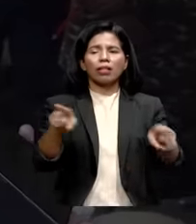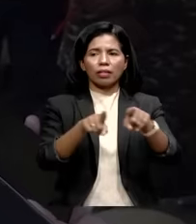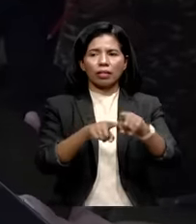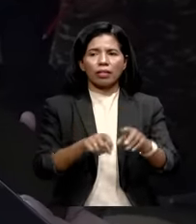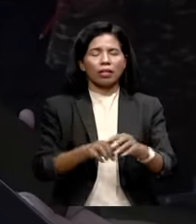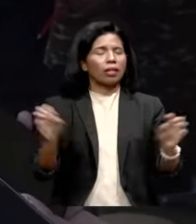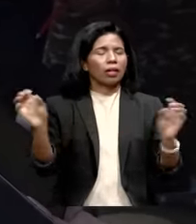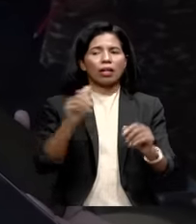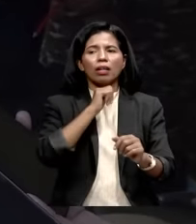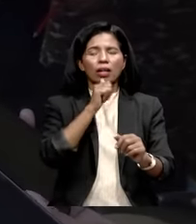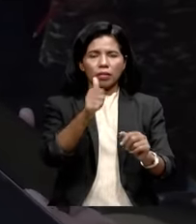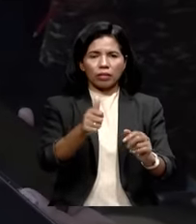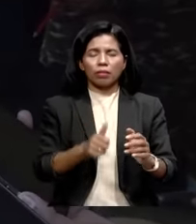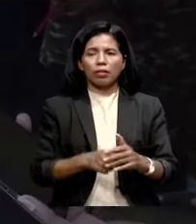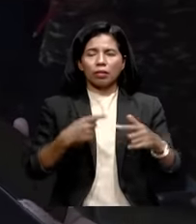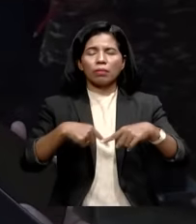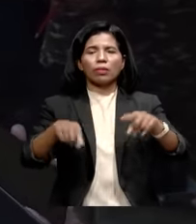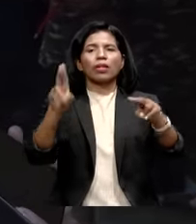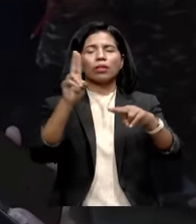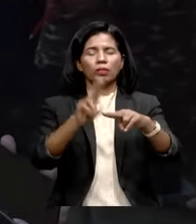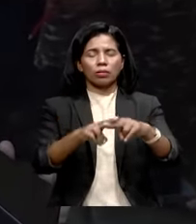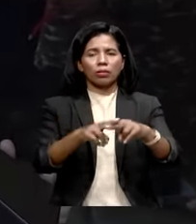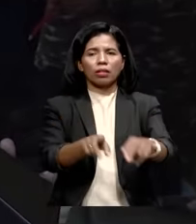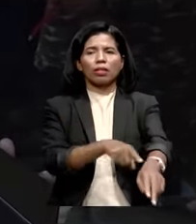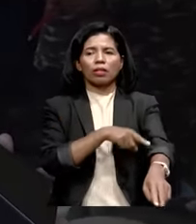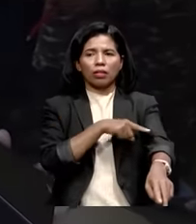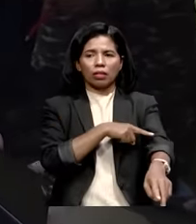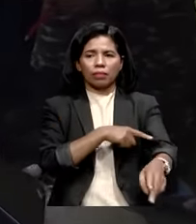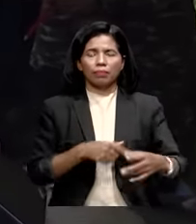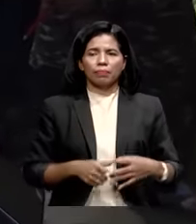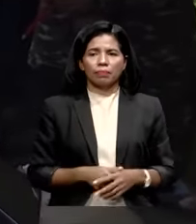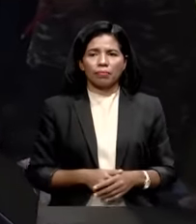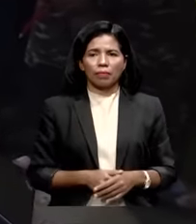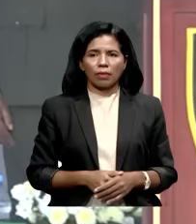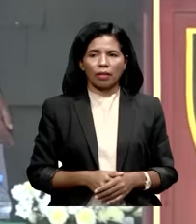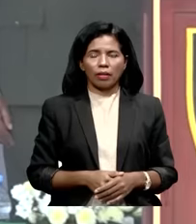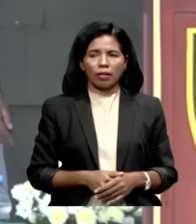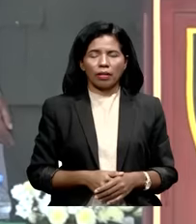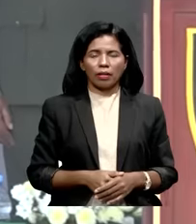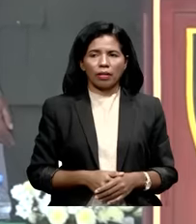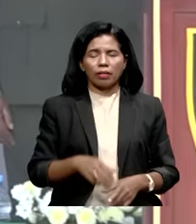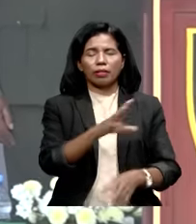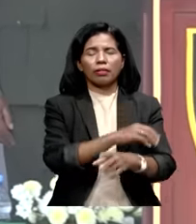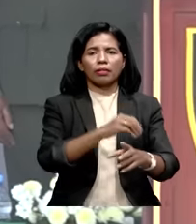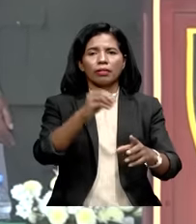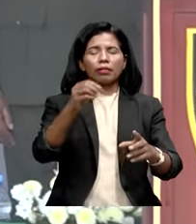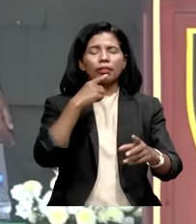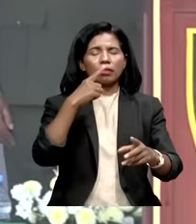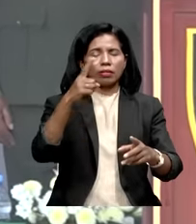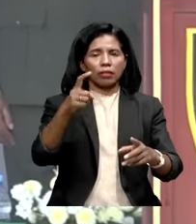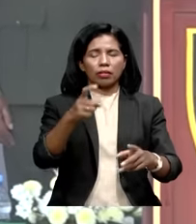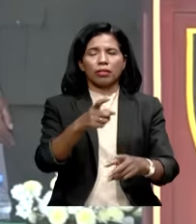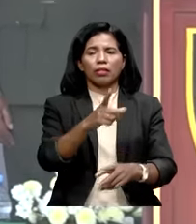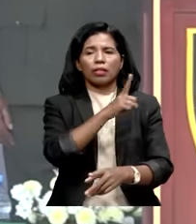nem ela gosta de tour hoje, né? Quase que obriga. Tenente General Reformado Leriana Timor